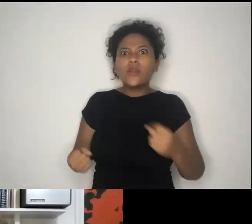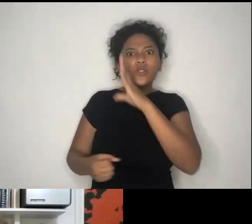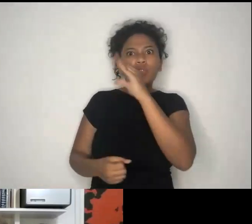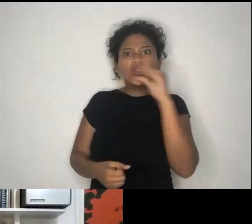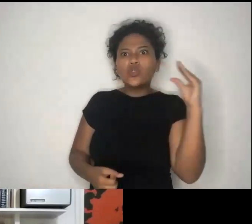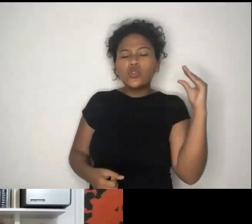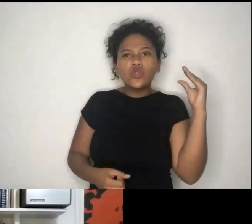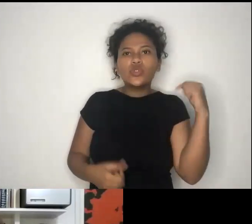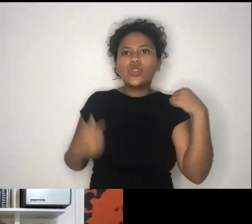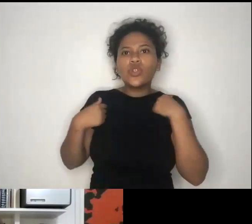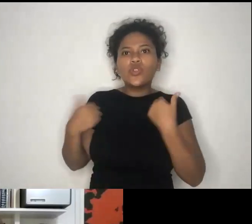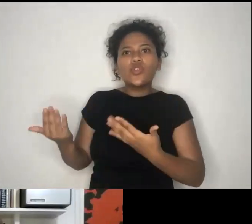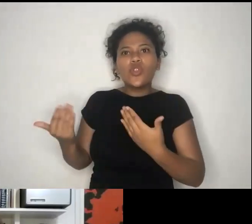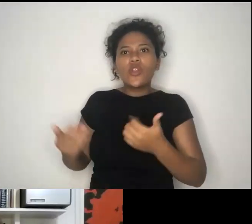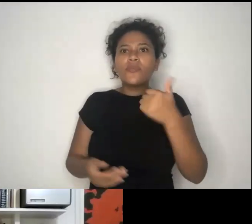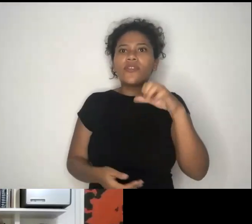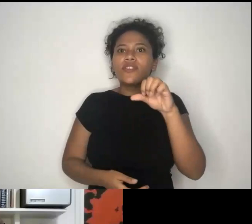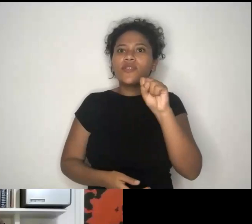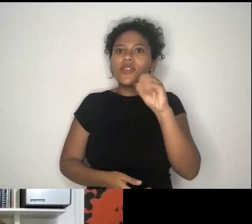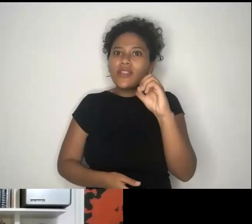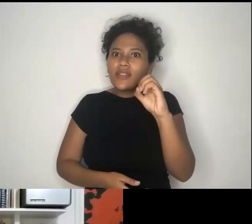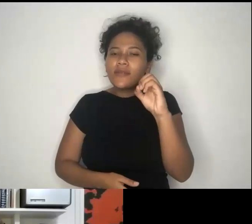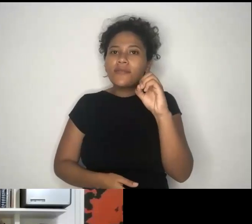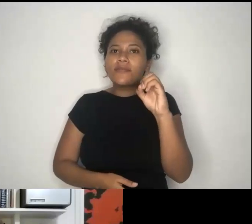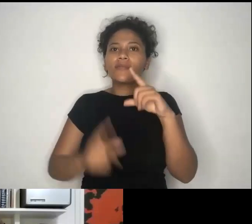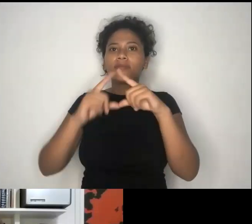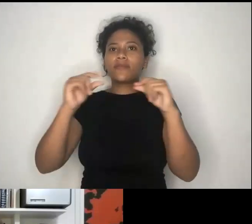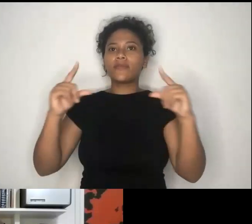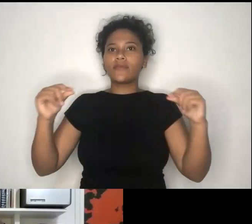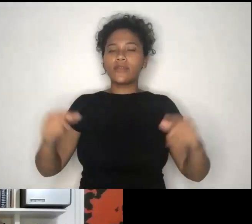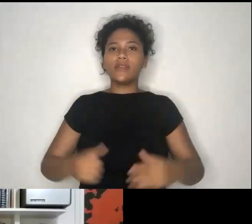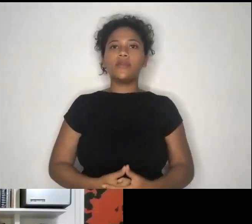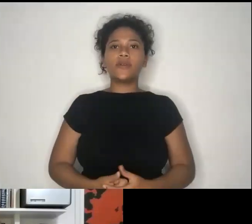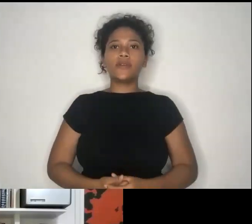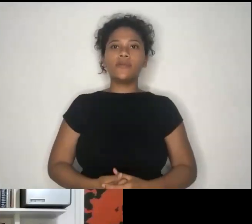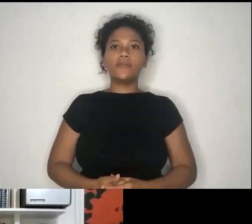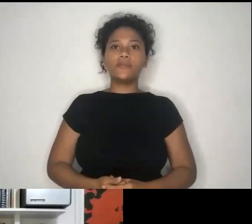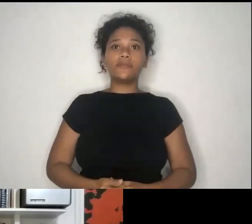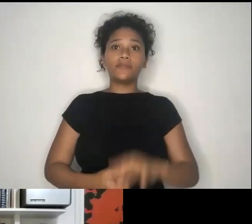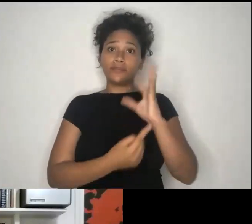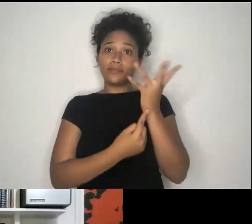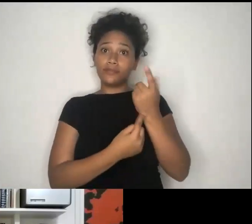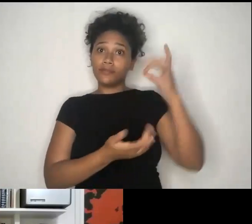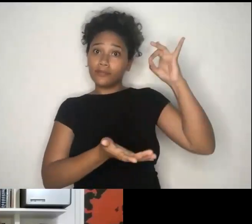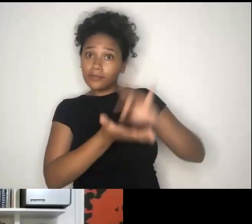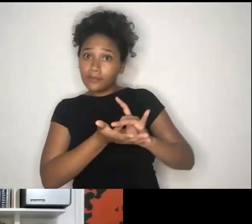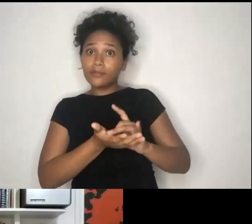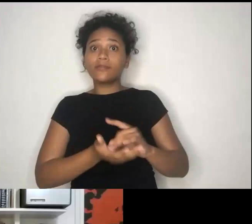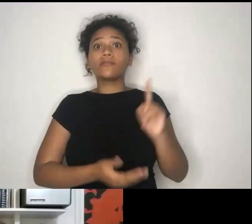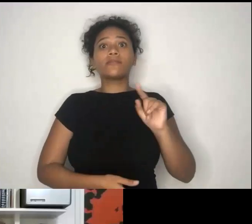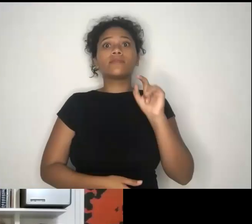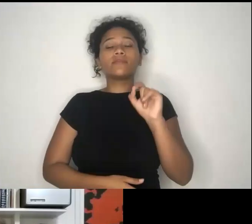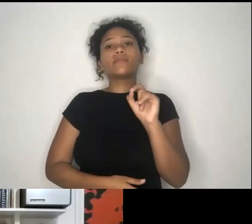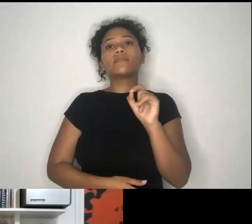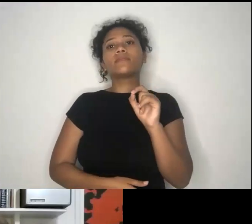Brasília né dos anos 80 então assim mas aí a arte ela realmente me trouxe para um lugar e fala assim pô até